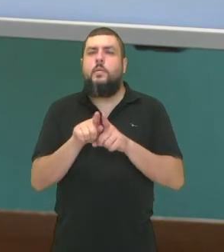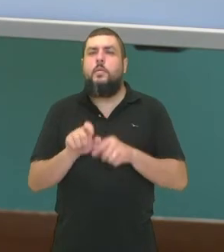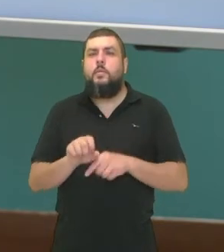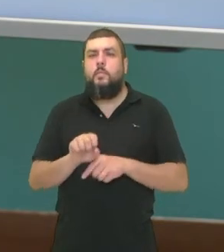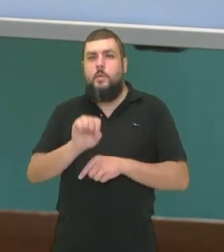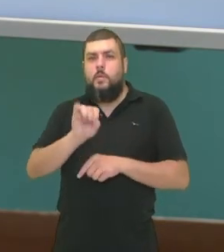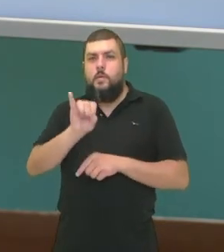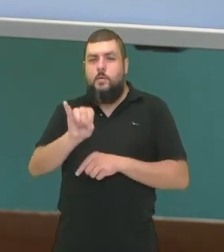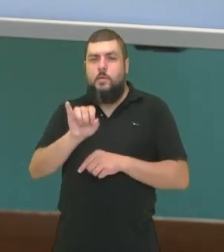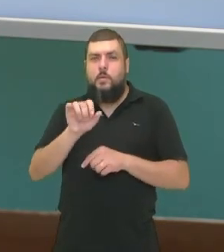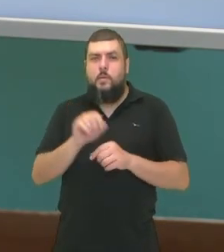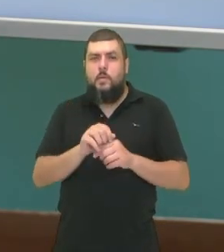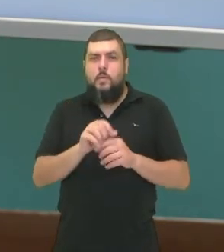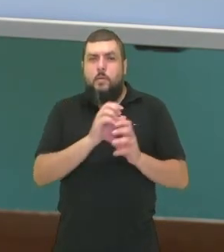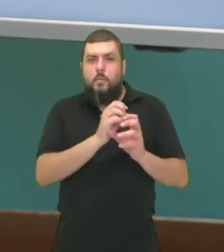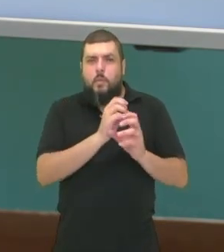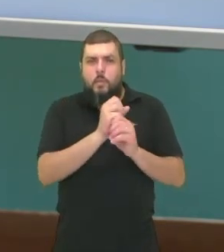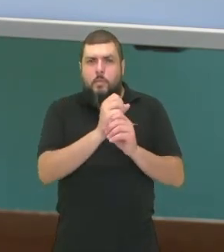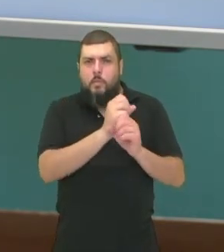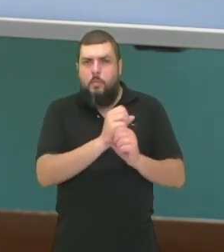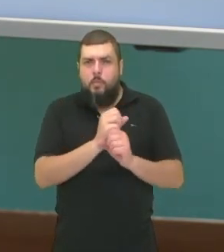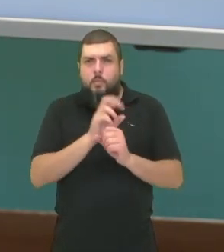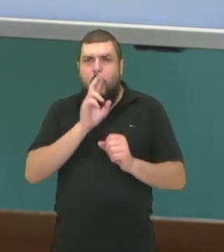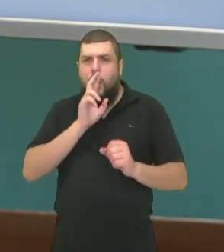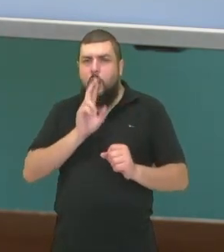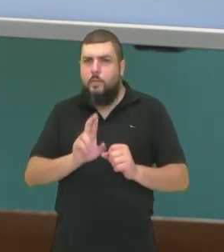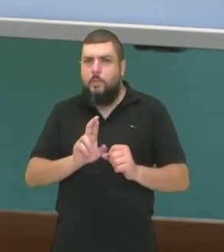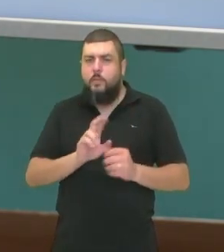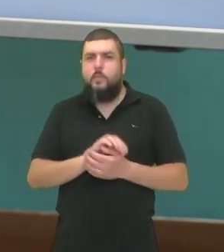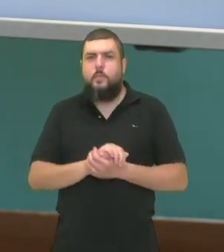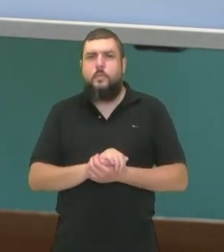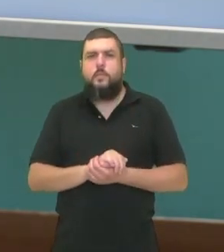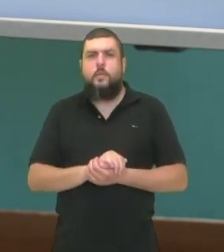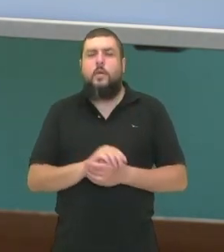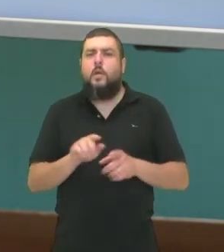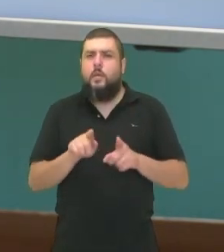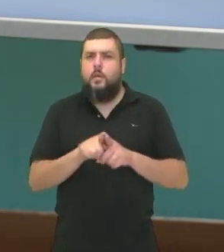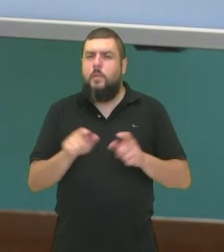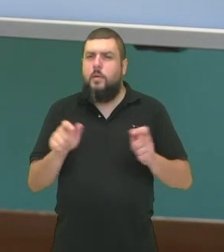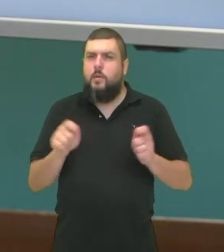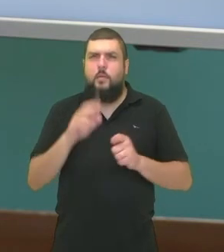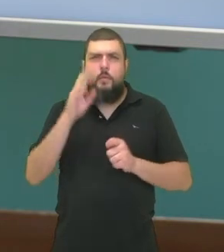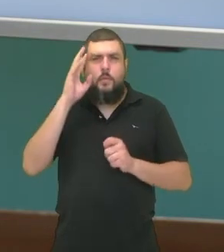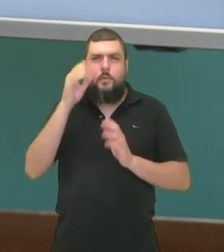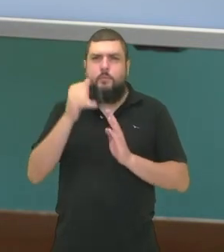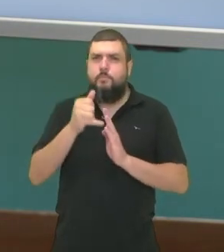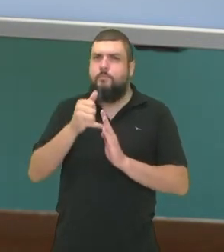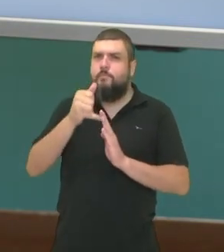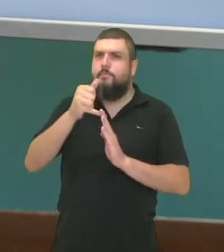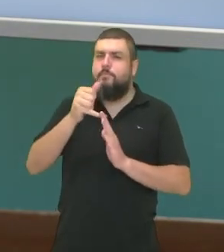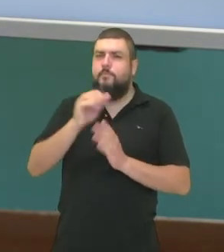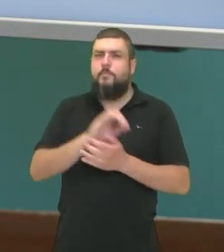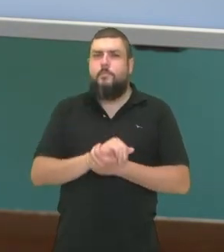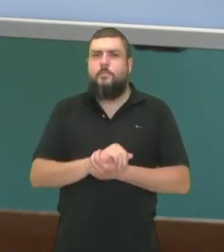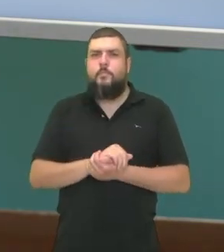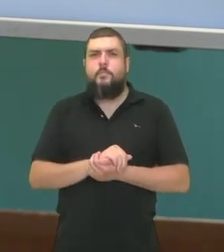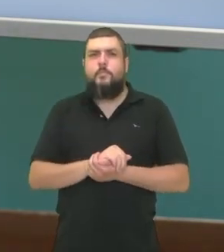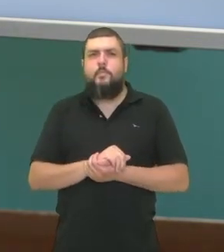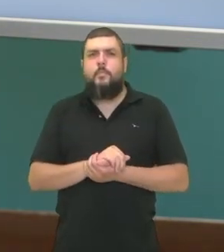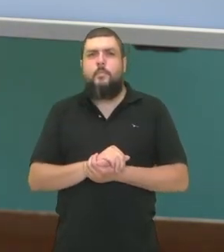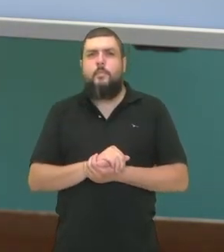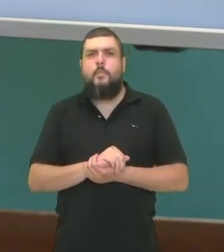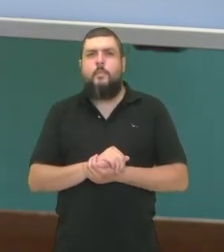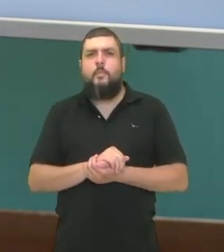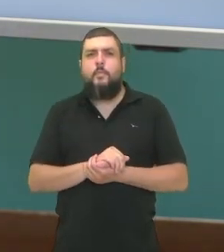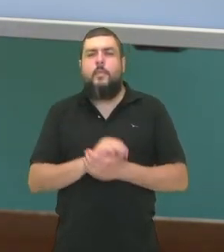resolve lá e encontra ali o nosso resultado, tá bom? E também dá para fazer por estimativa, tá joia? Então, fazendo essa relação, quando a